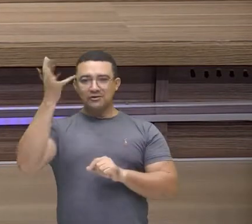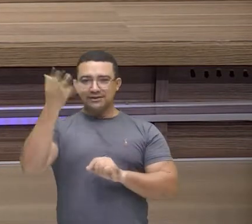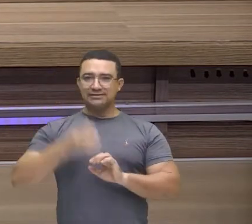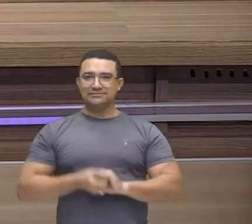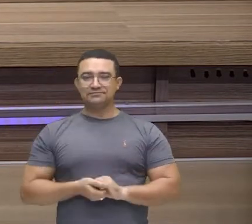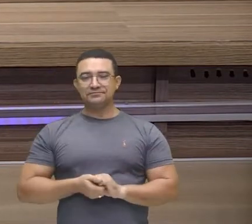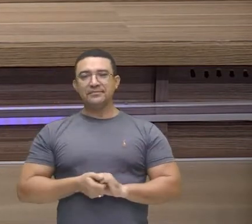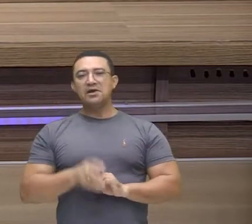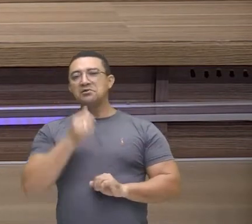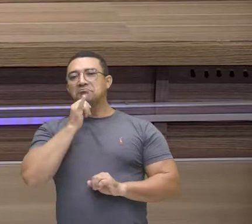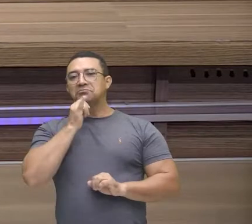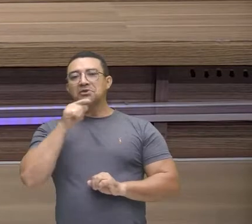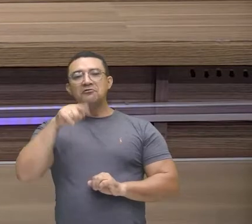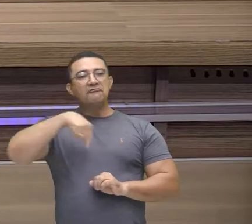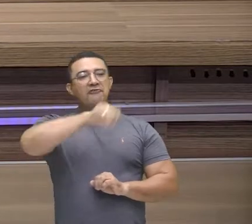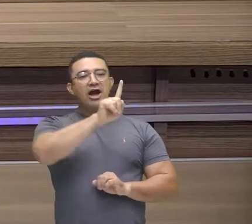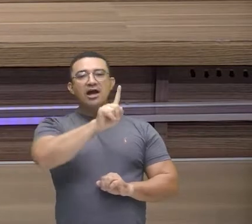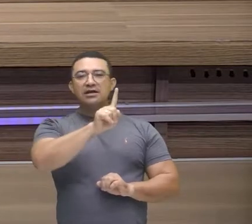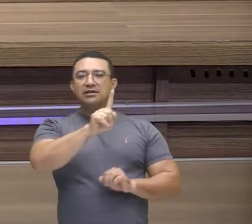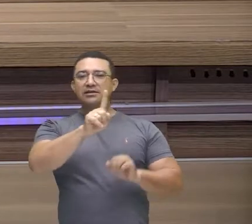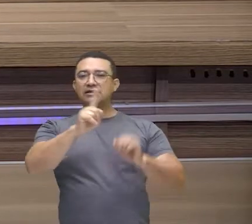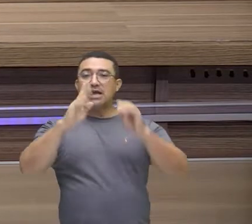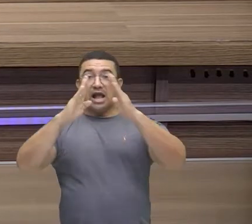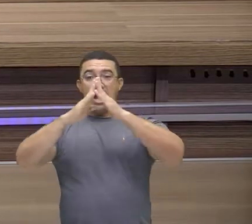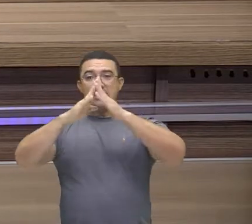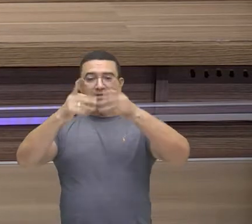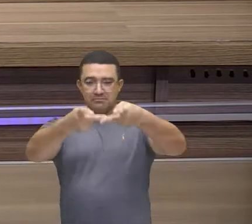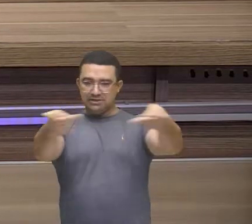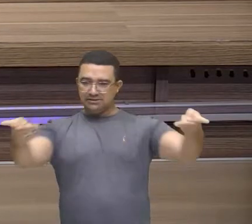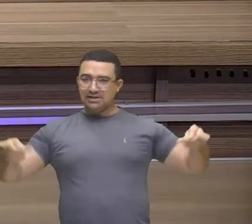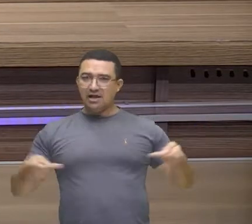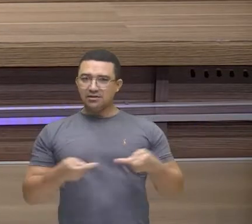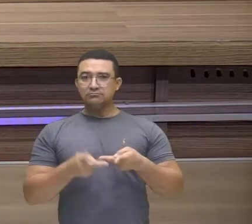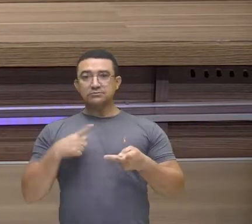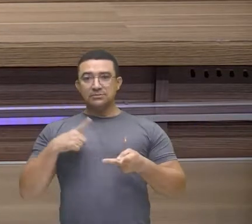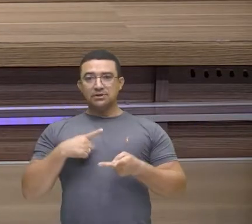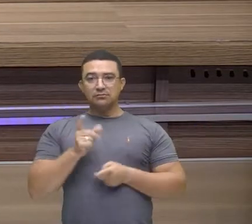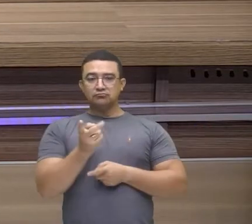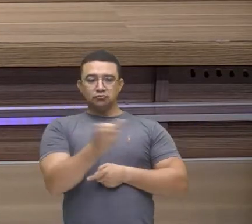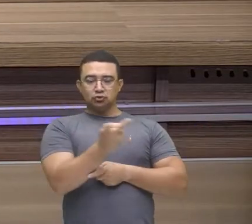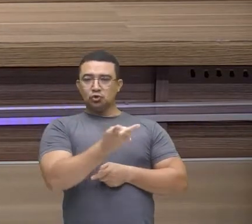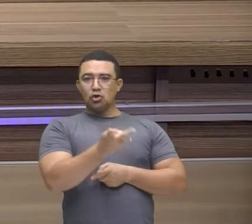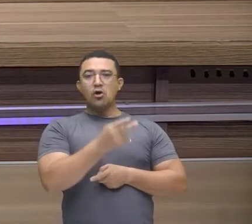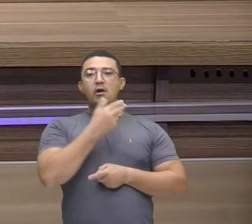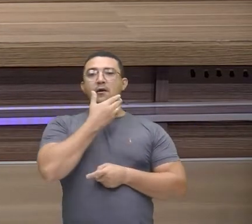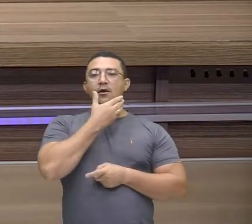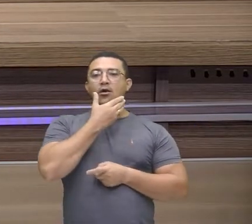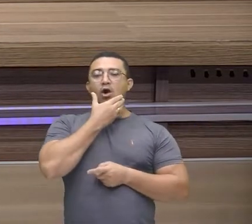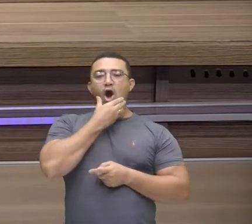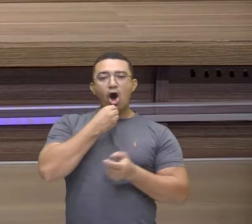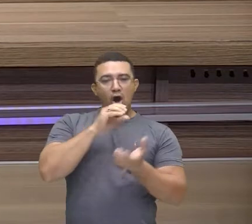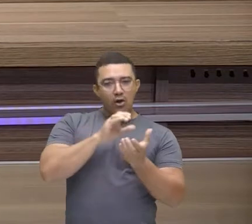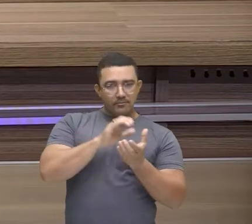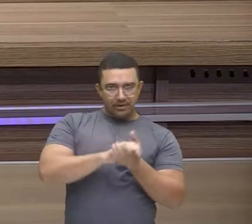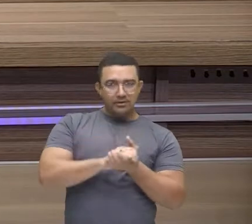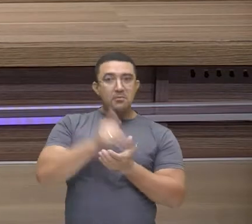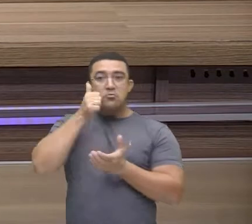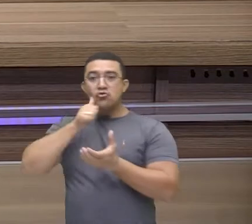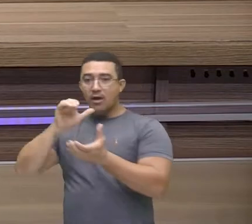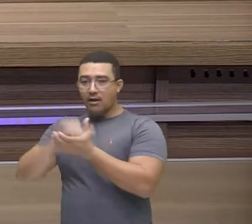numa pizzaria, tem um casal, o marido e a mulher, um de frente para o outro, cada qual no celular, sem dar uma